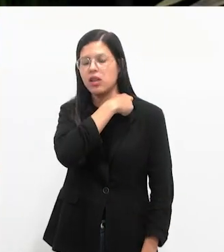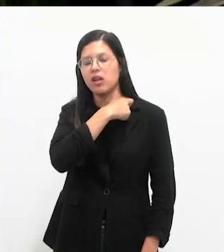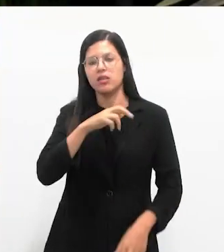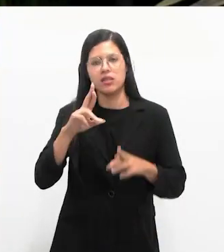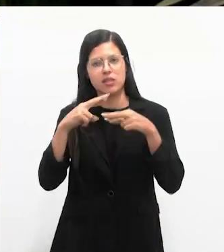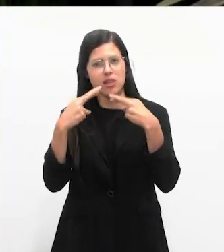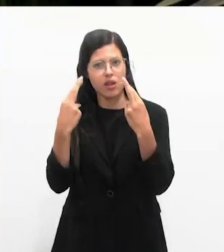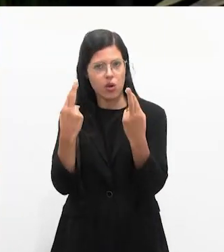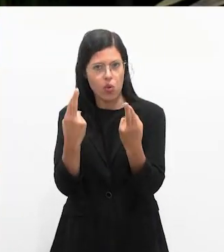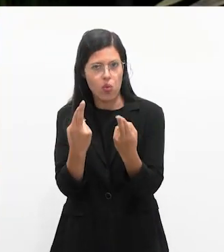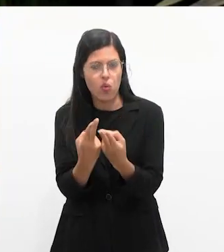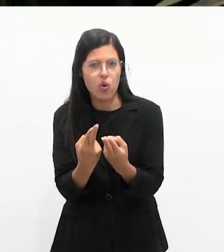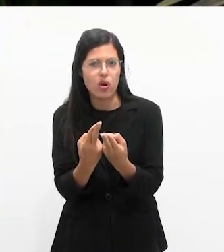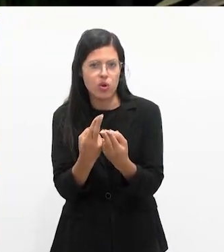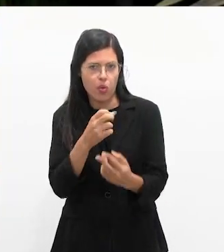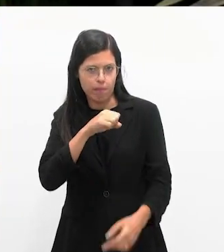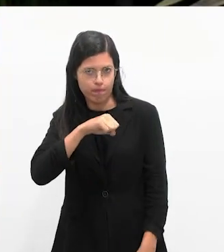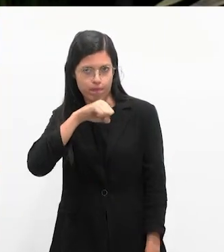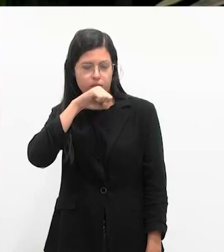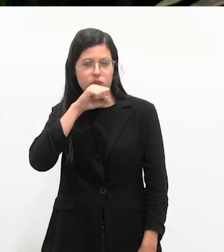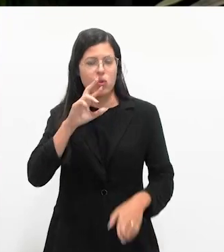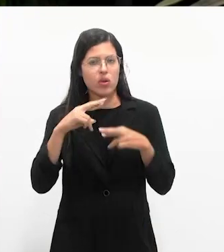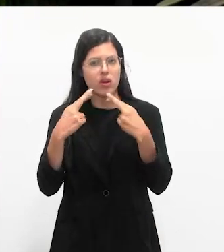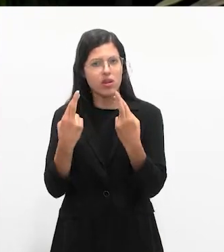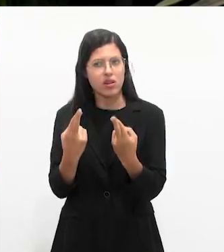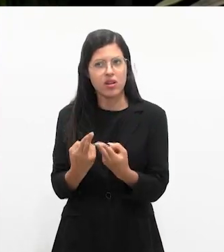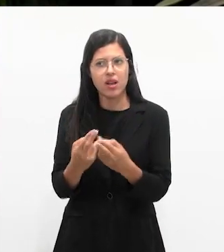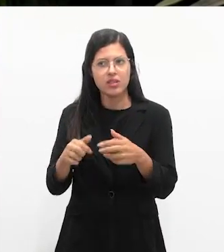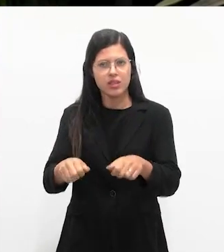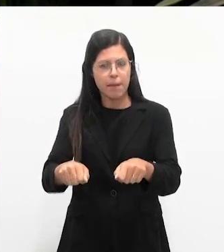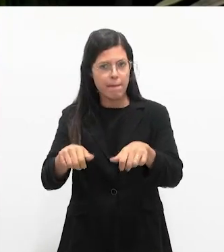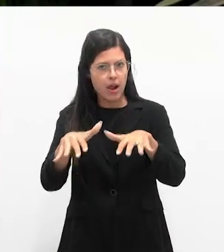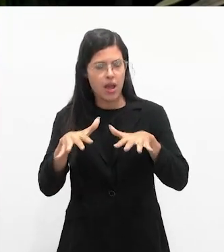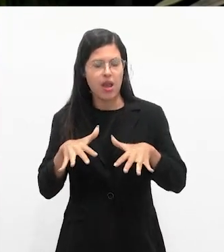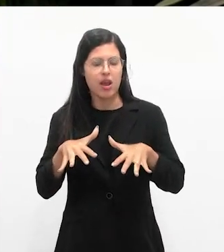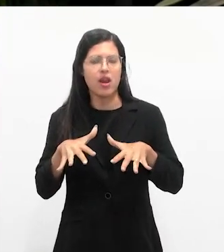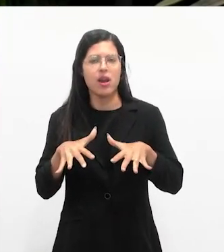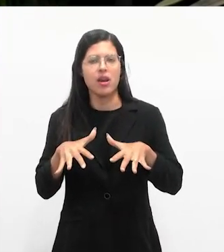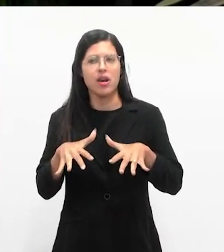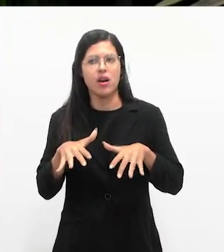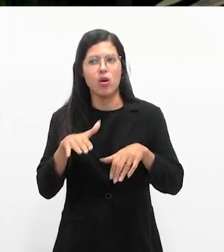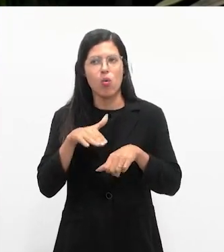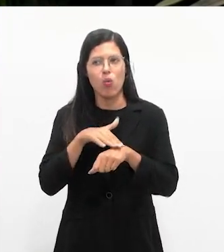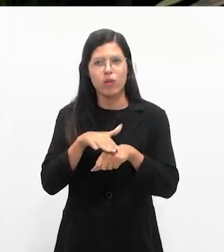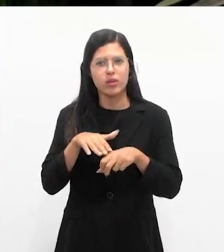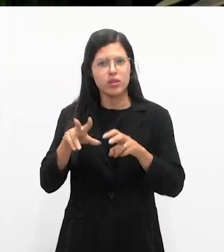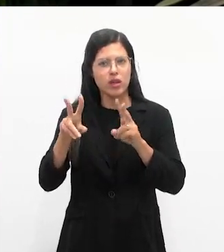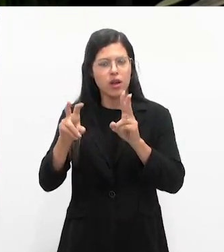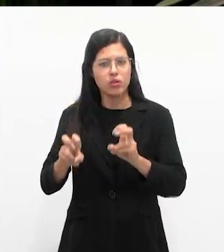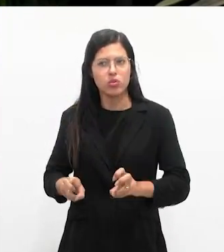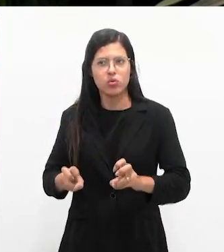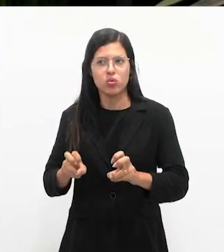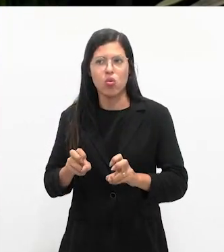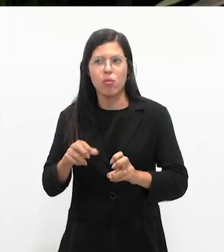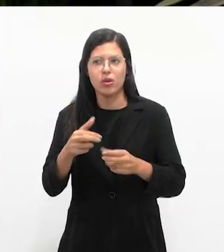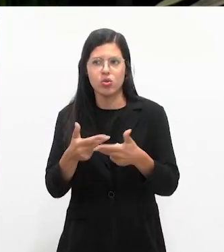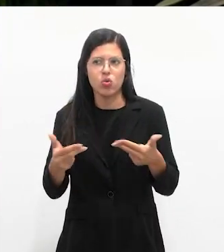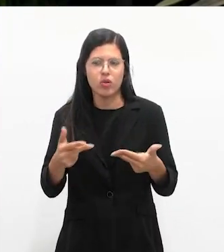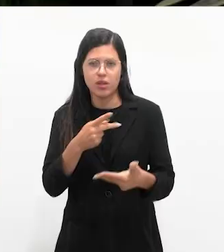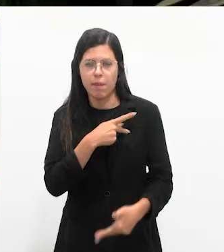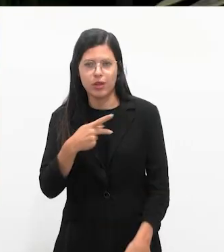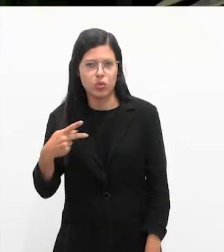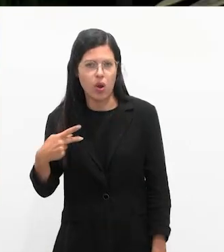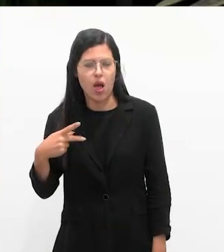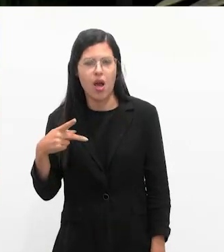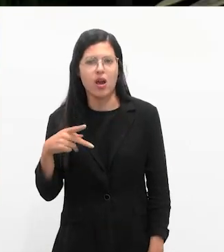em assembleia antes de tomar as decisões, de falar sobre as questões mais pastorais, burocráticas, eles participam